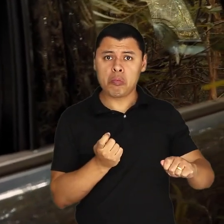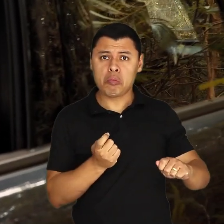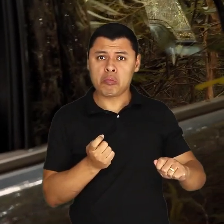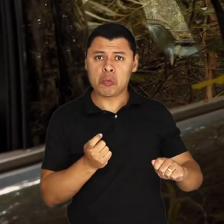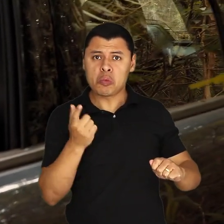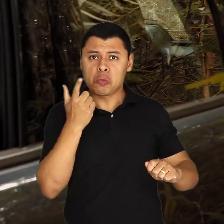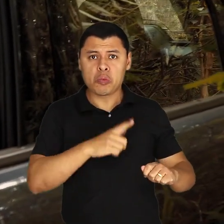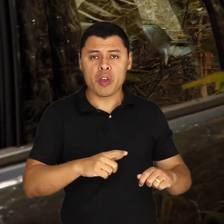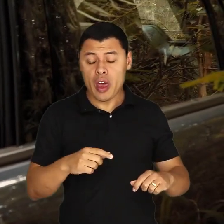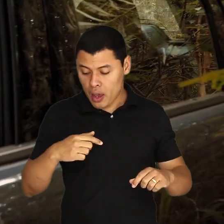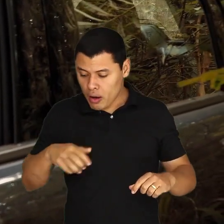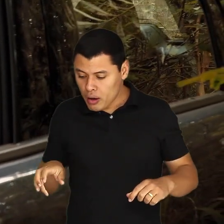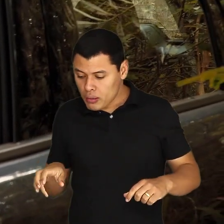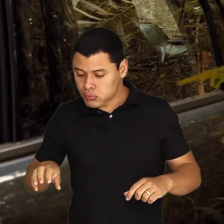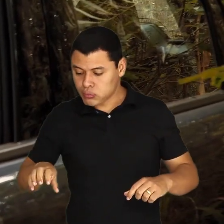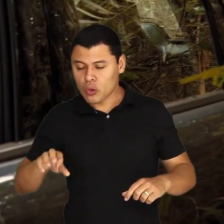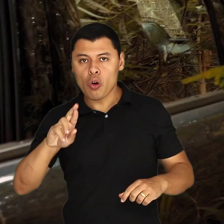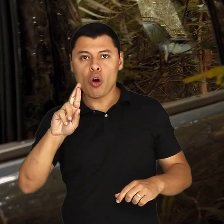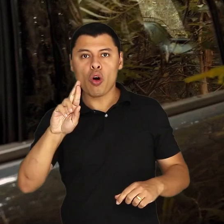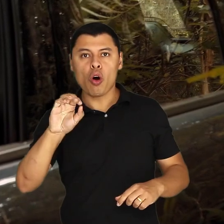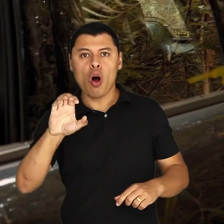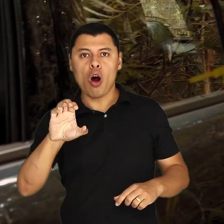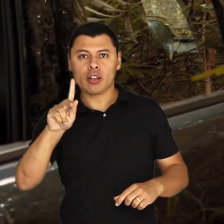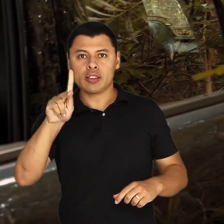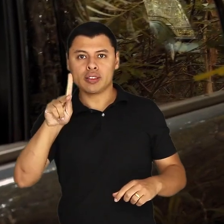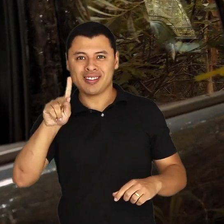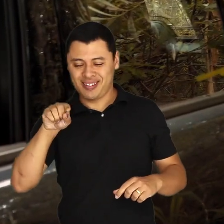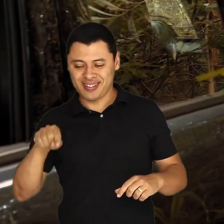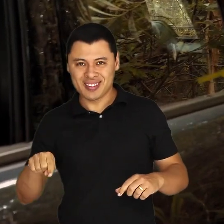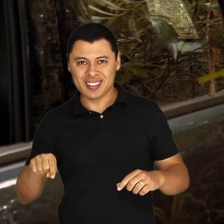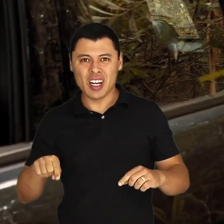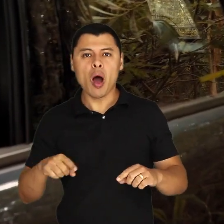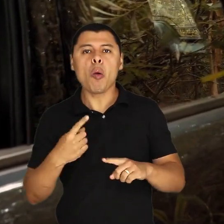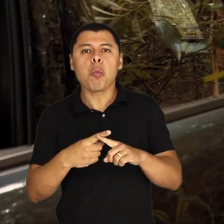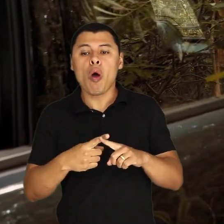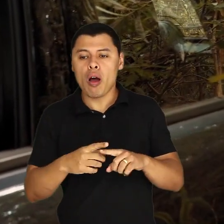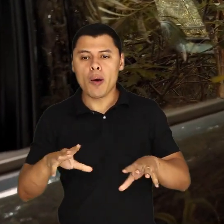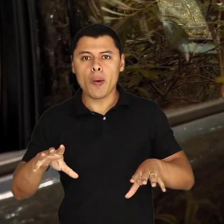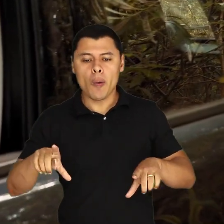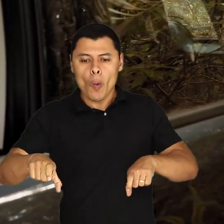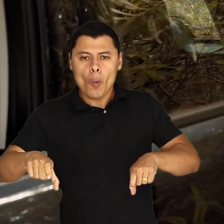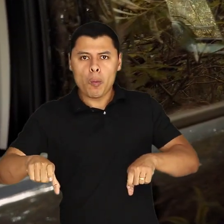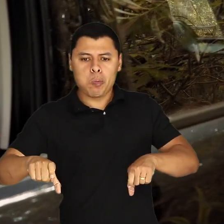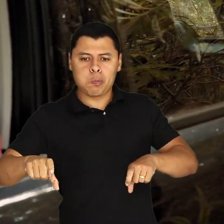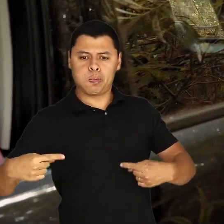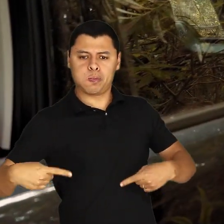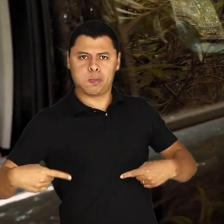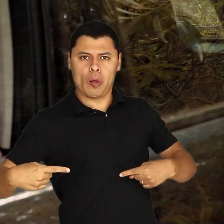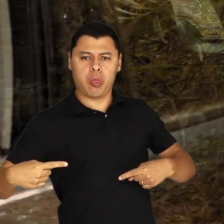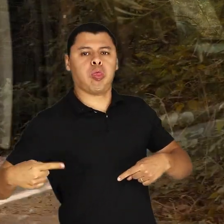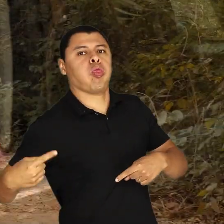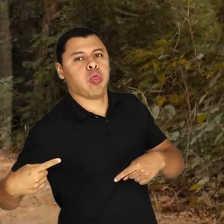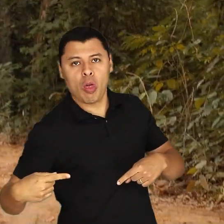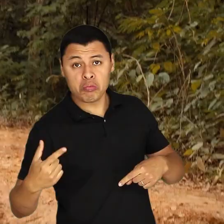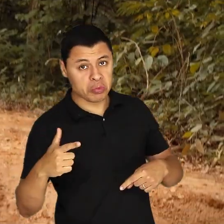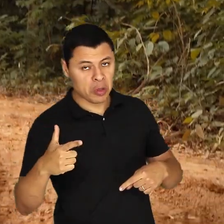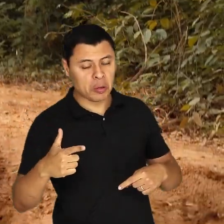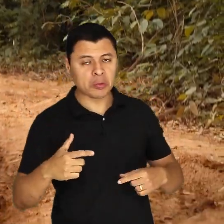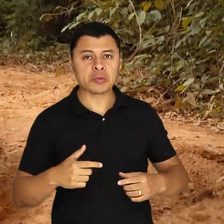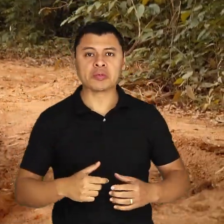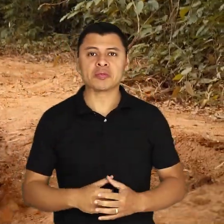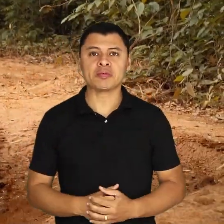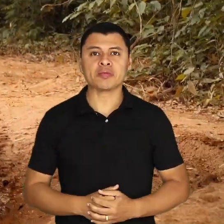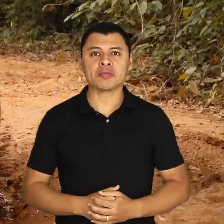com zero estacionamento. Eu liguei no modo Rock, avanço lento aqui, justamente porque eu não queria nenhum tipo de escorregamento na roda. E acabou funcionando mesmo.